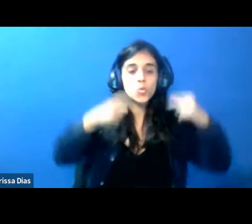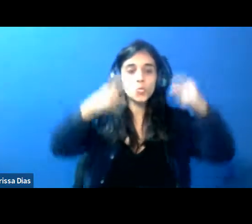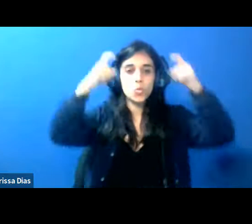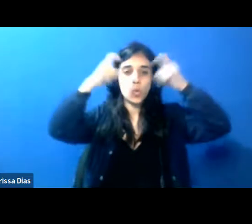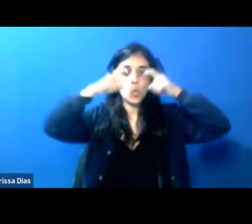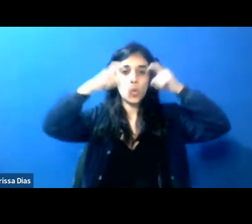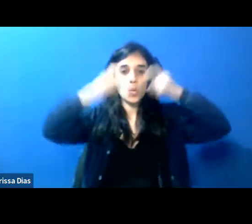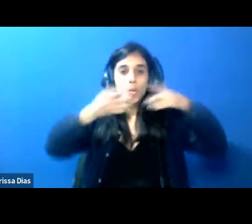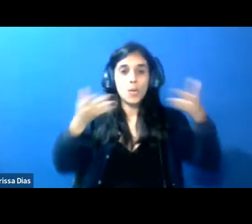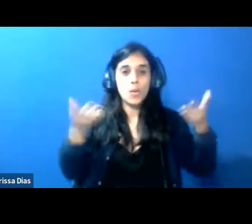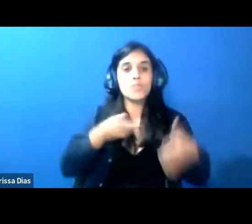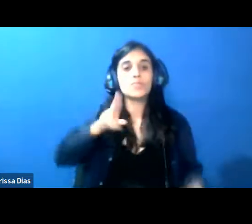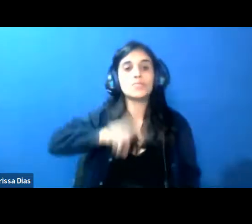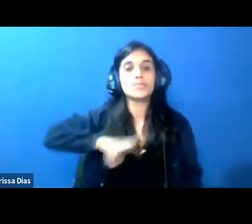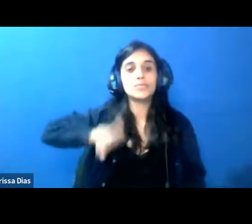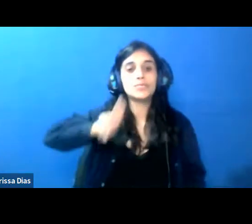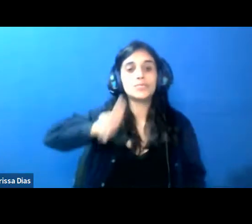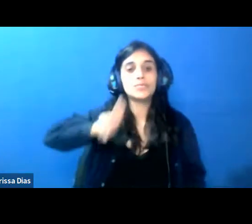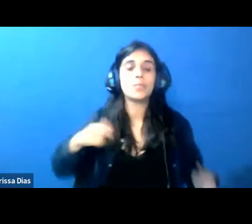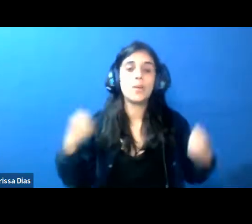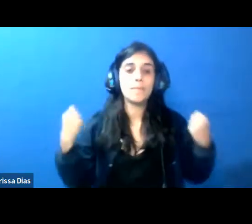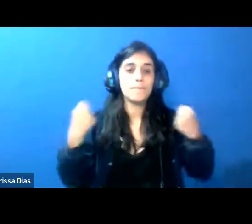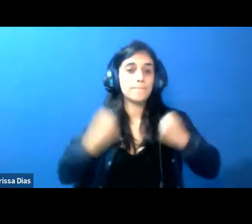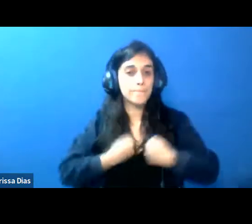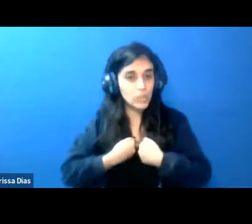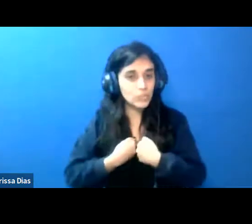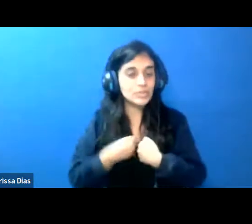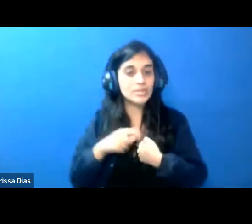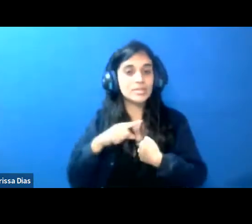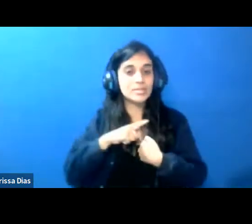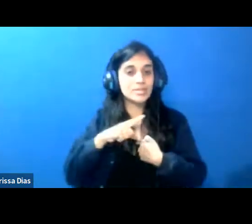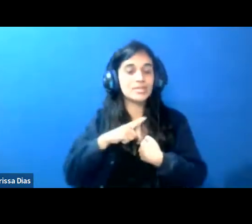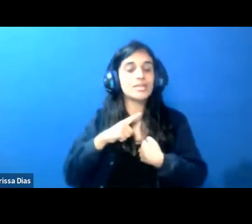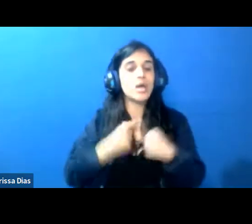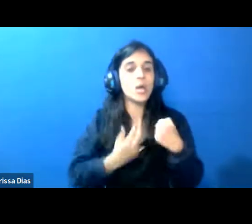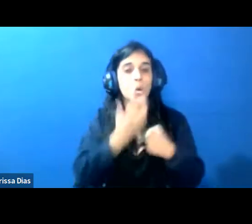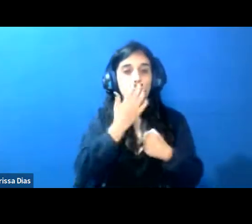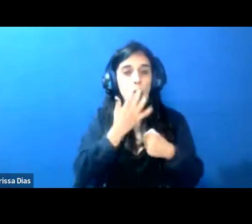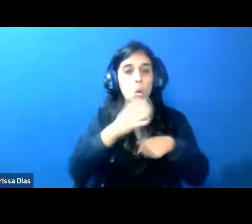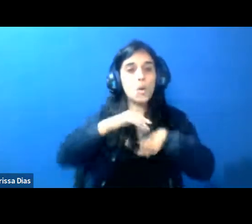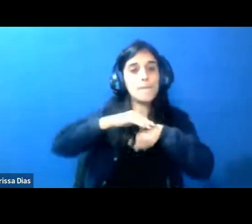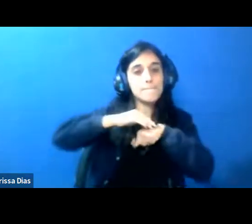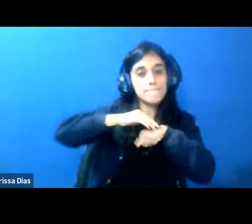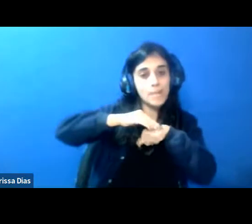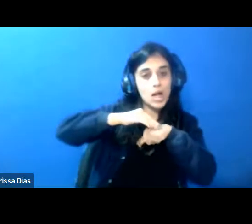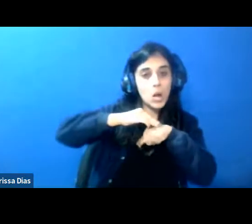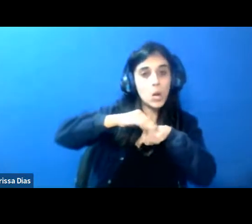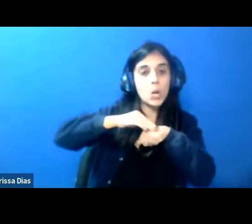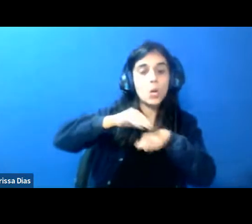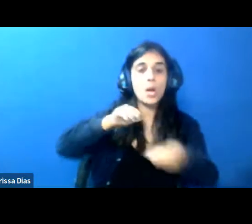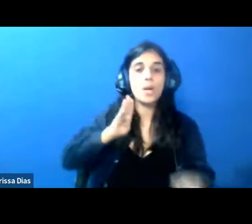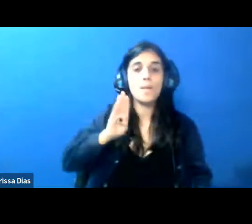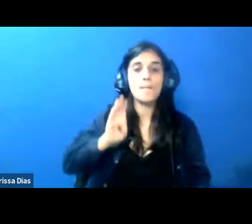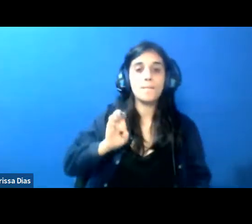estou usando esta blusa que tem suas cores marrom,